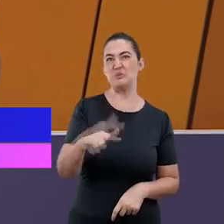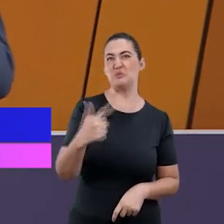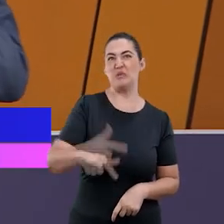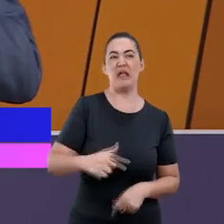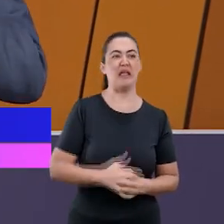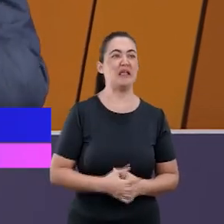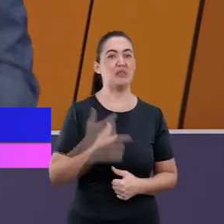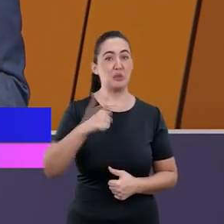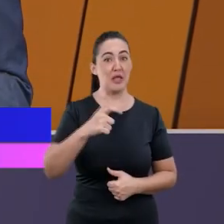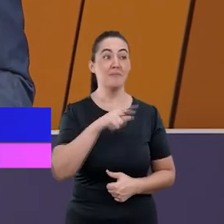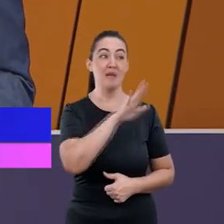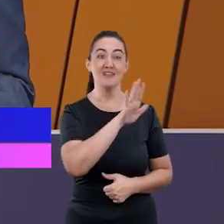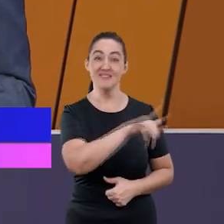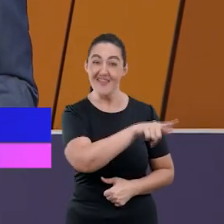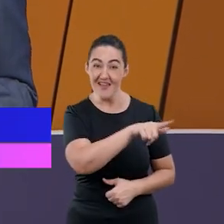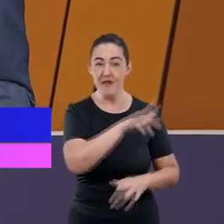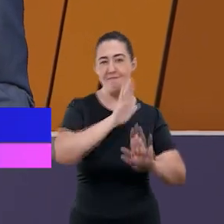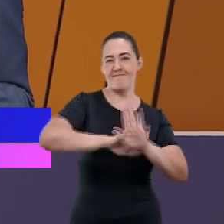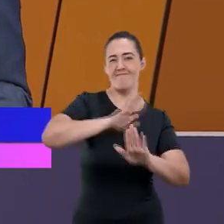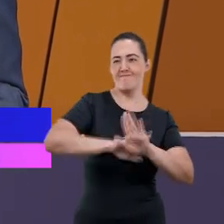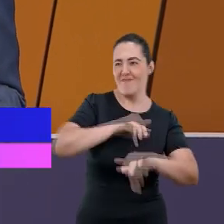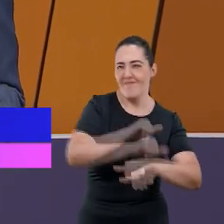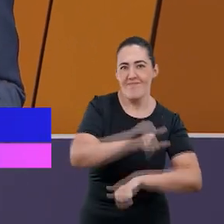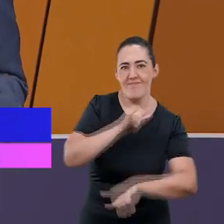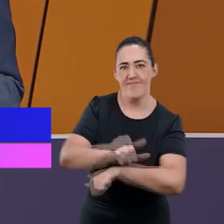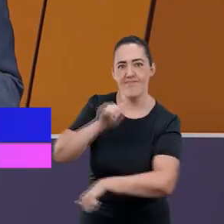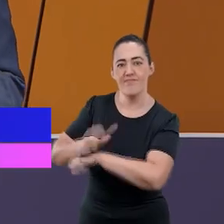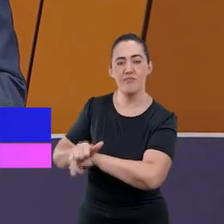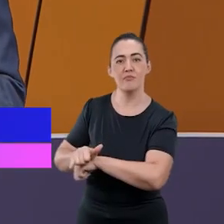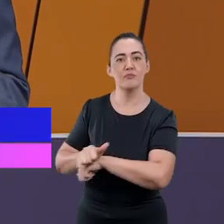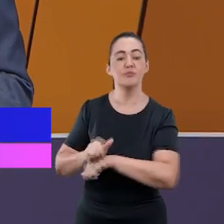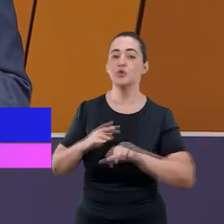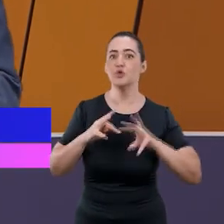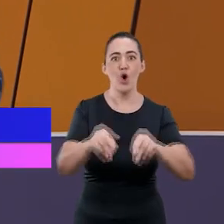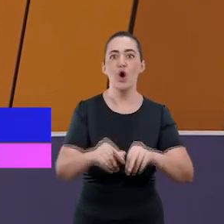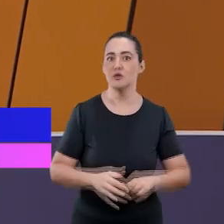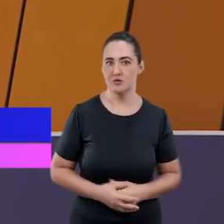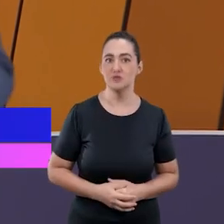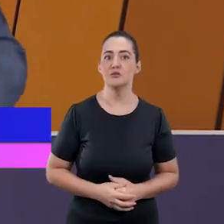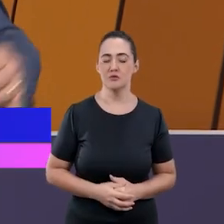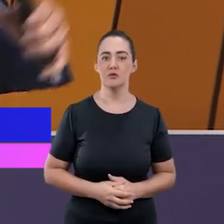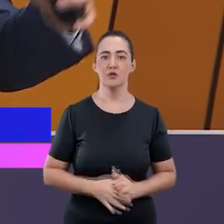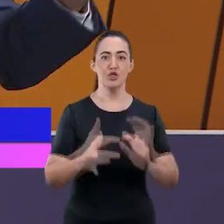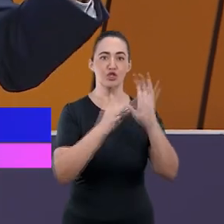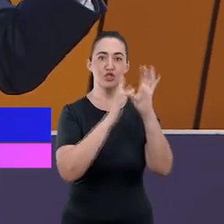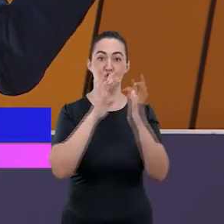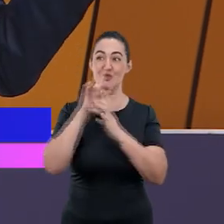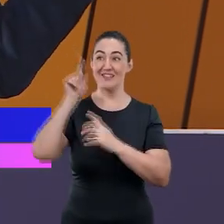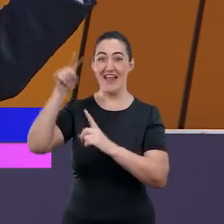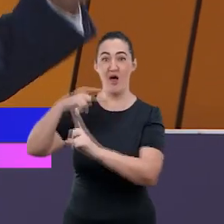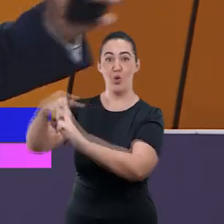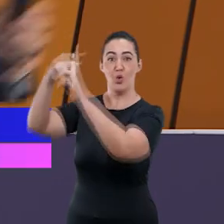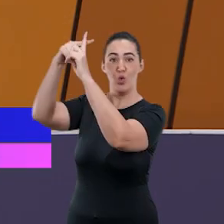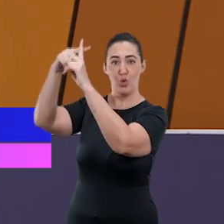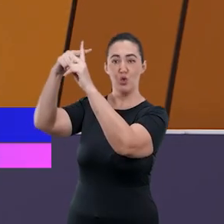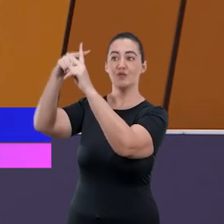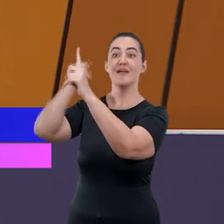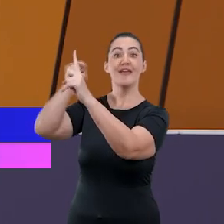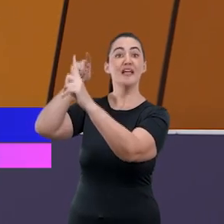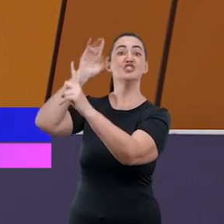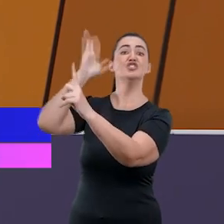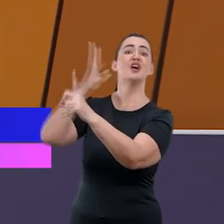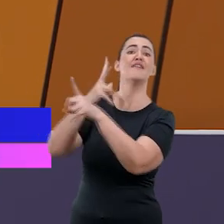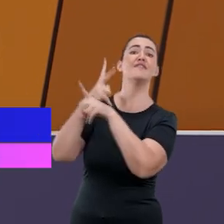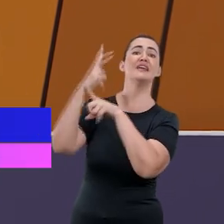Ele existe, é real, mas já é um inimigo derrotado. Jesus Cristo na cruz do Calvário venceu. E